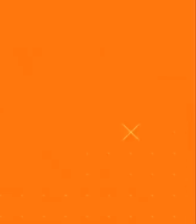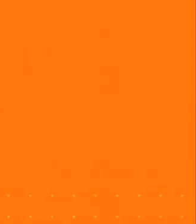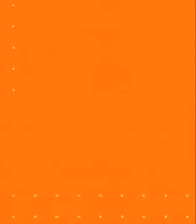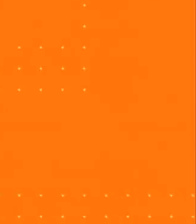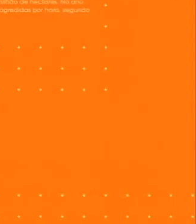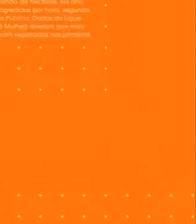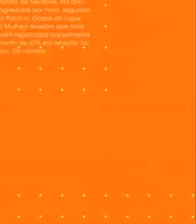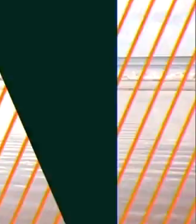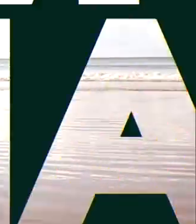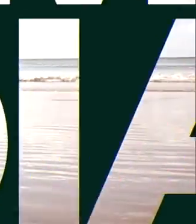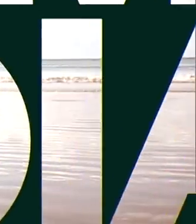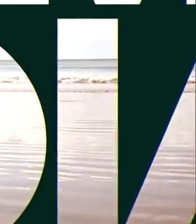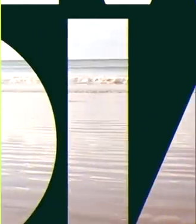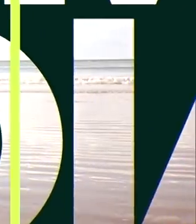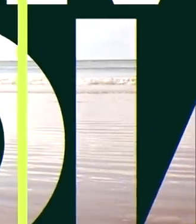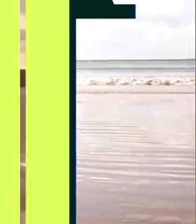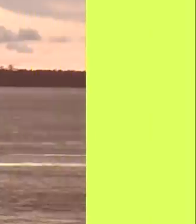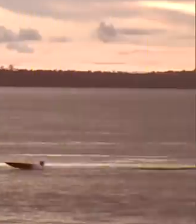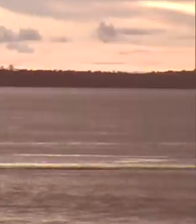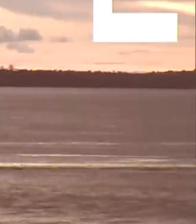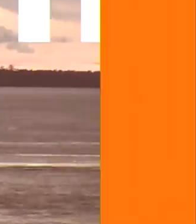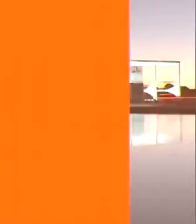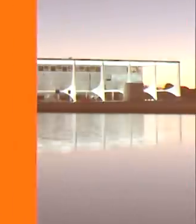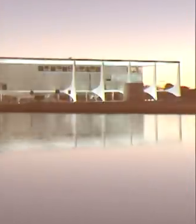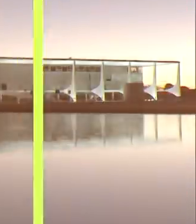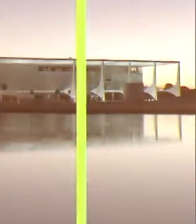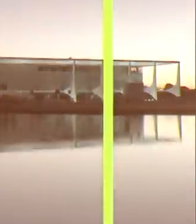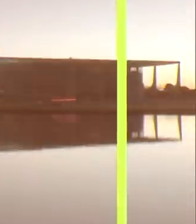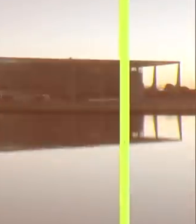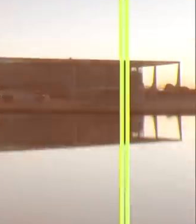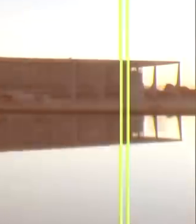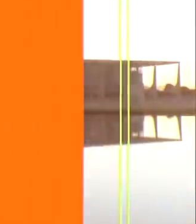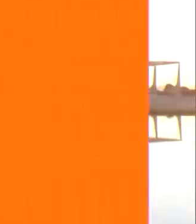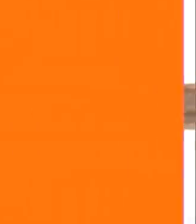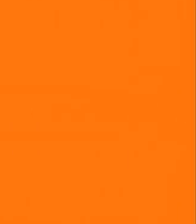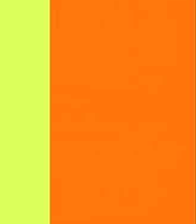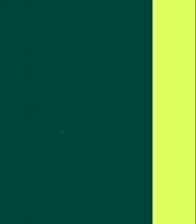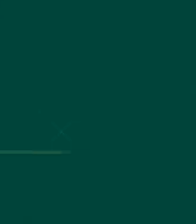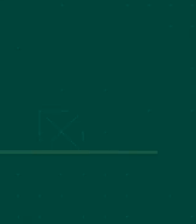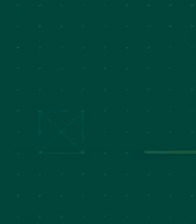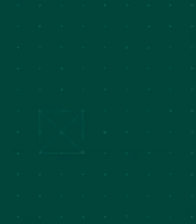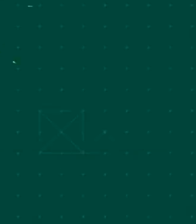E aí E aí